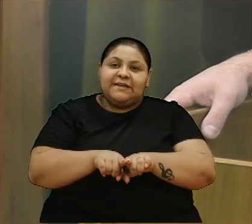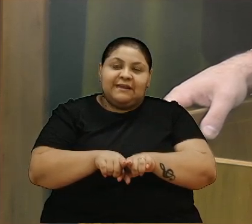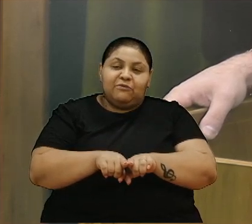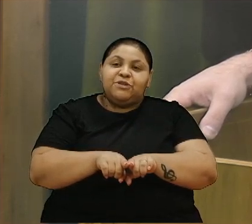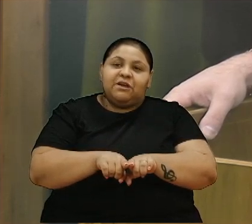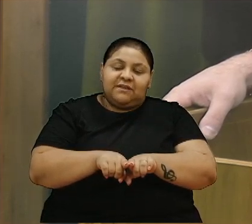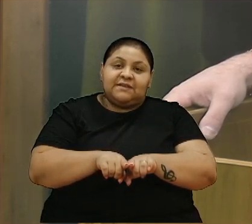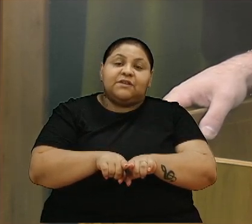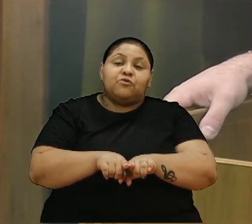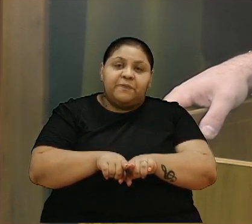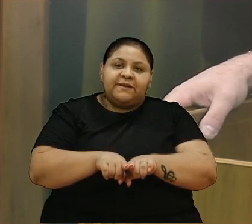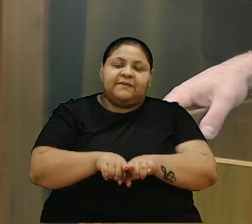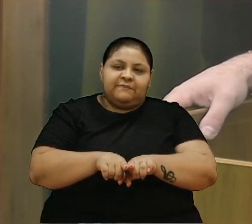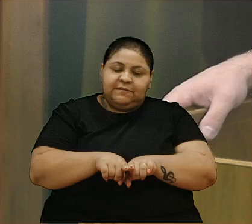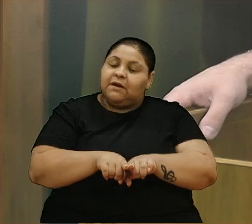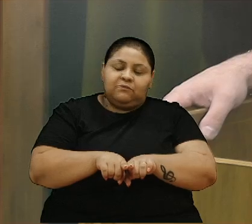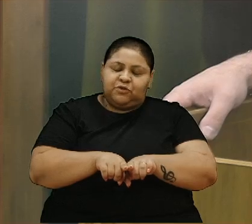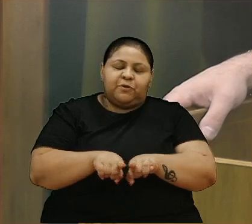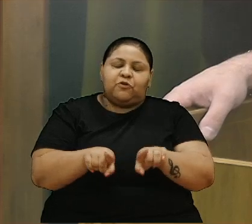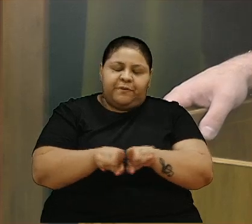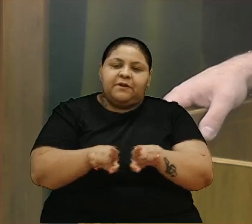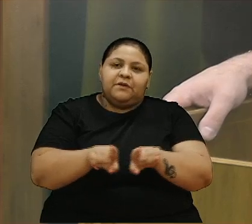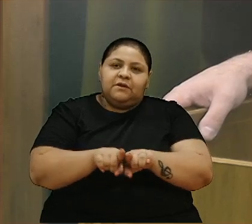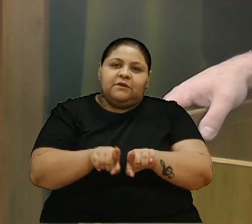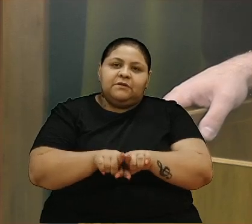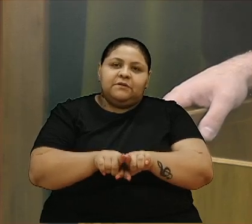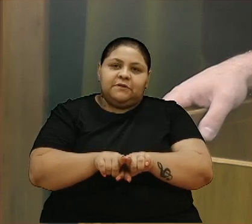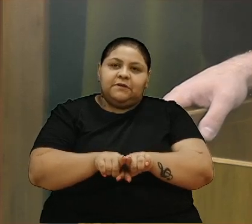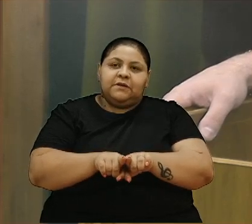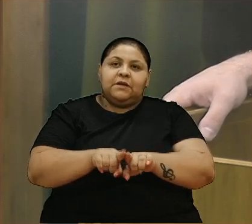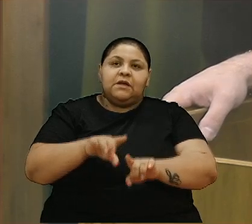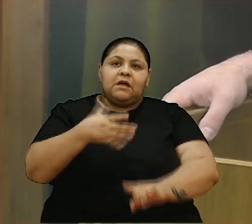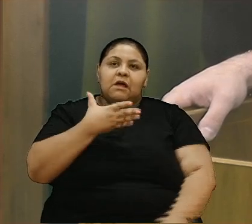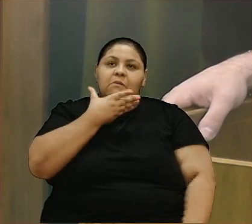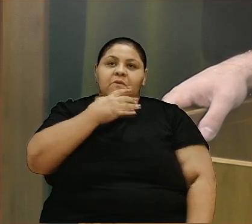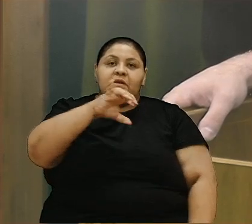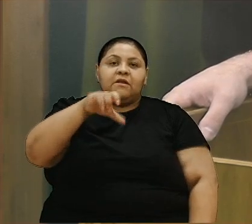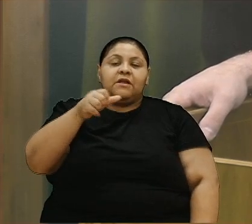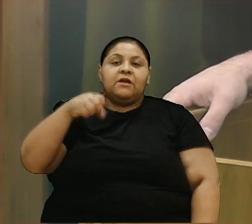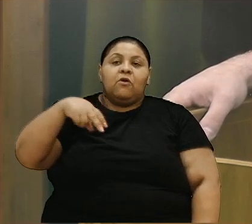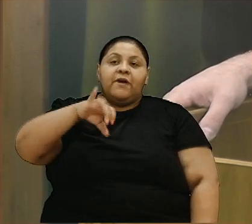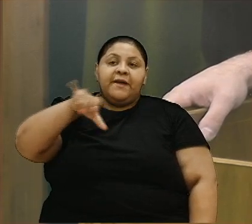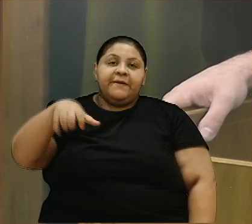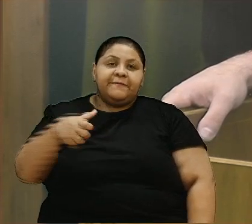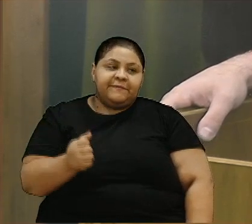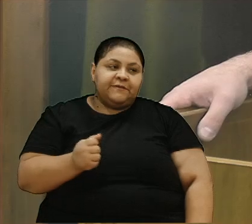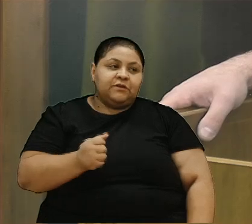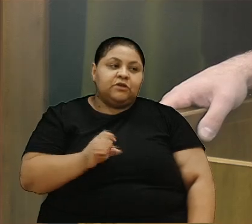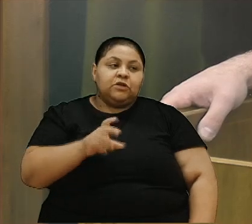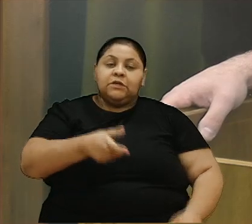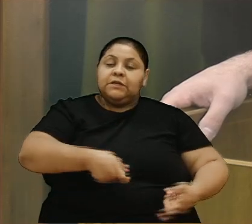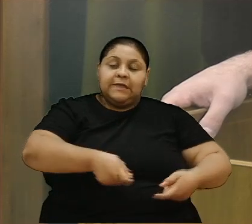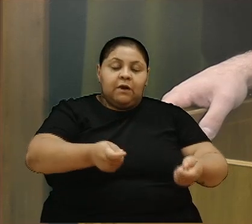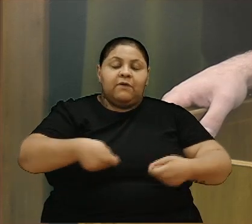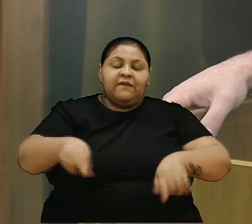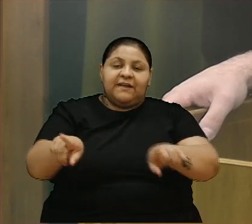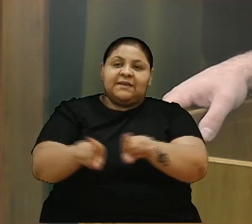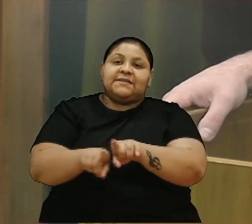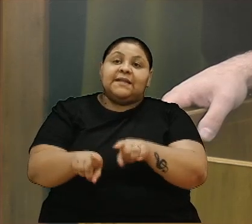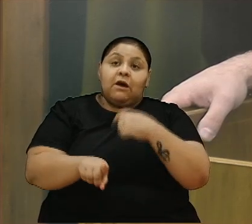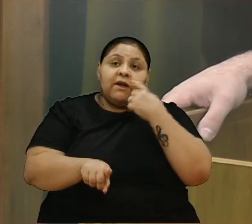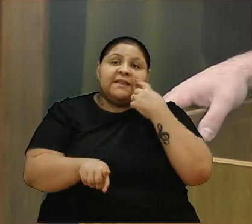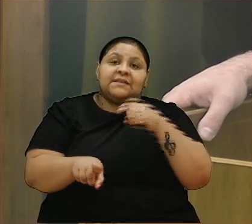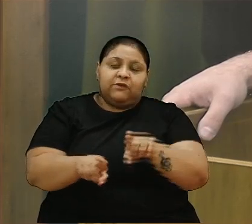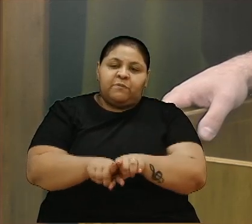115 milhões de gastos envolvendo a senhora Janja, ou a senhora Esbanja, melhor dizendo, né? A gente pode começar por aí.